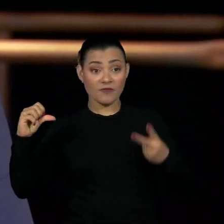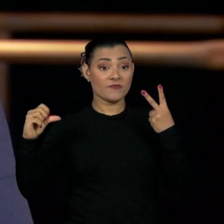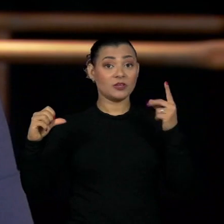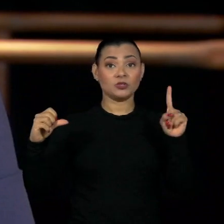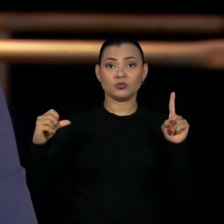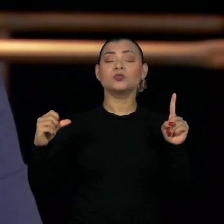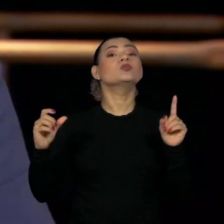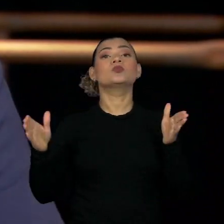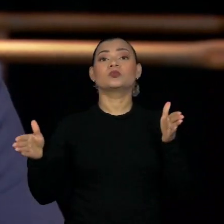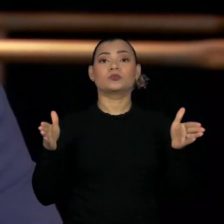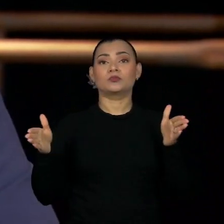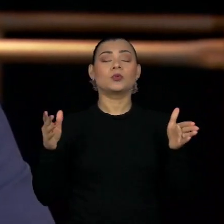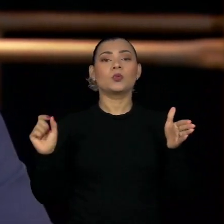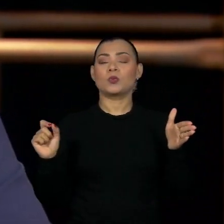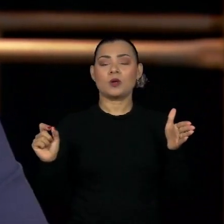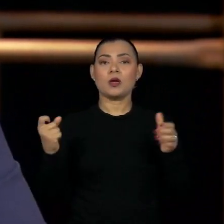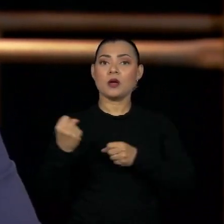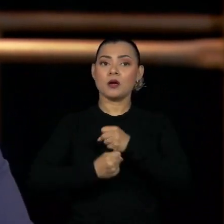investidores cresceu